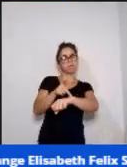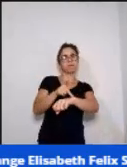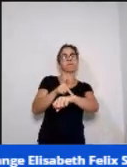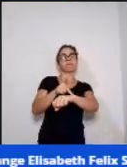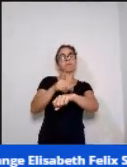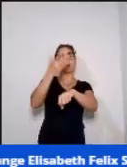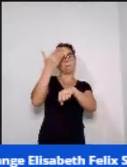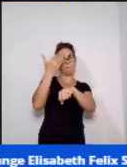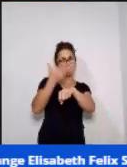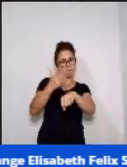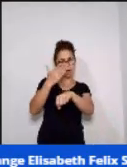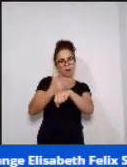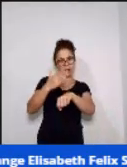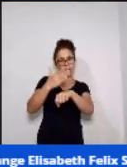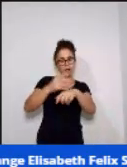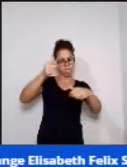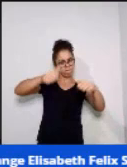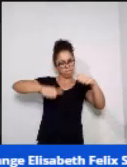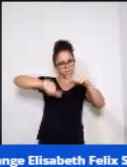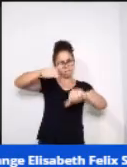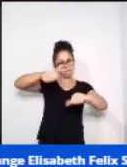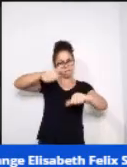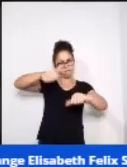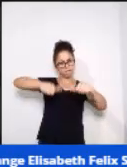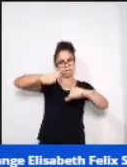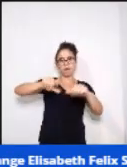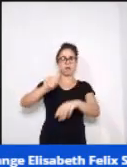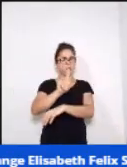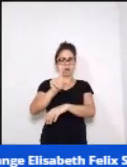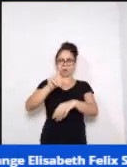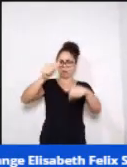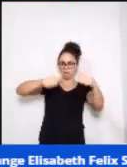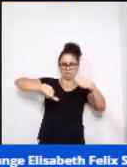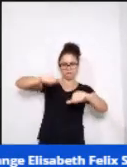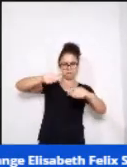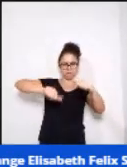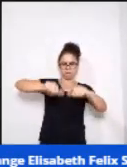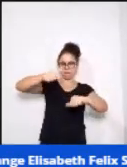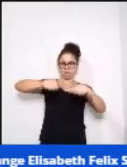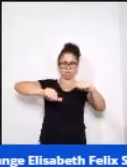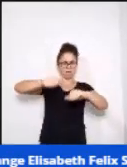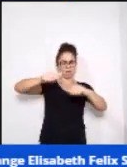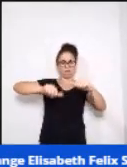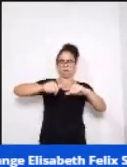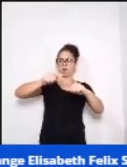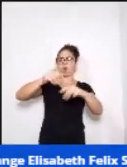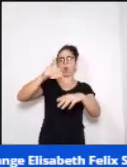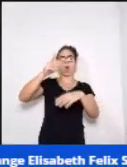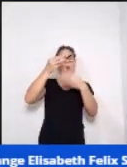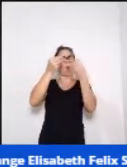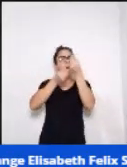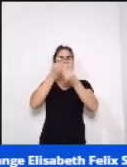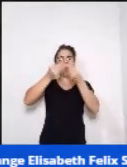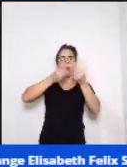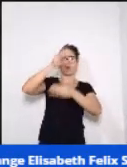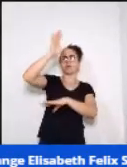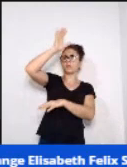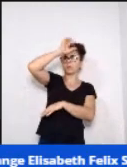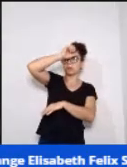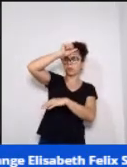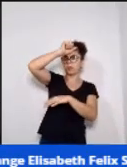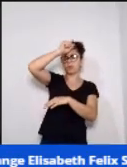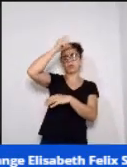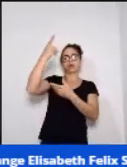práticas avaliativas, que é não somente avaliar a participação e desempenho desses alunos, ou compromisso somente com